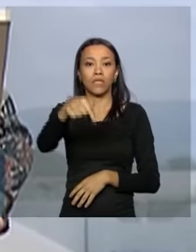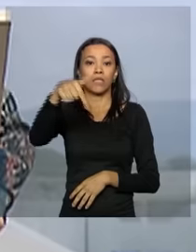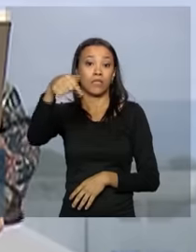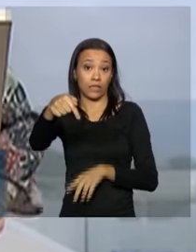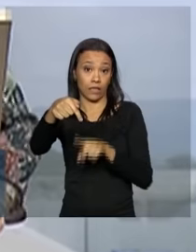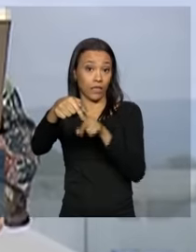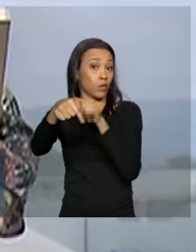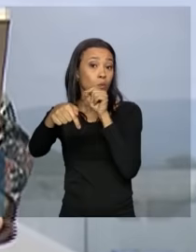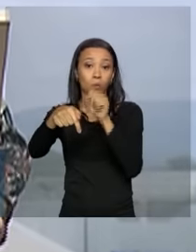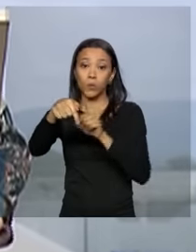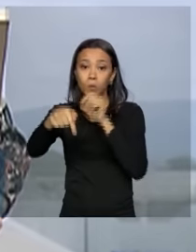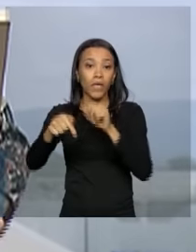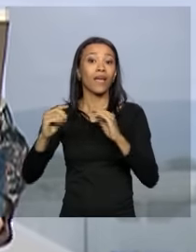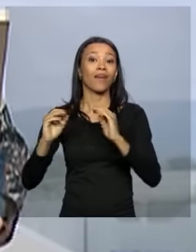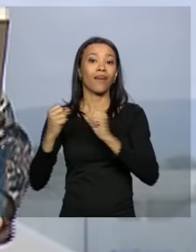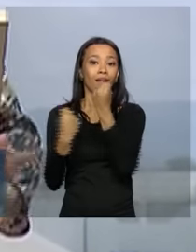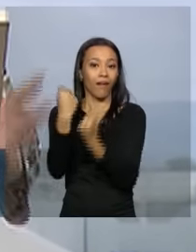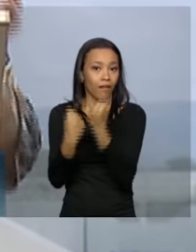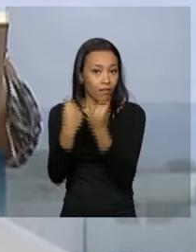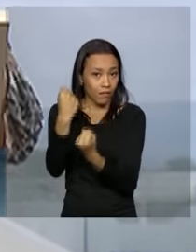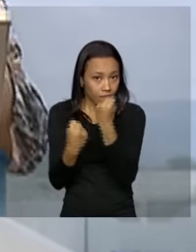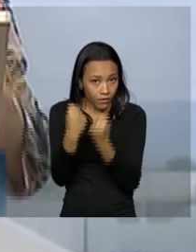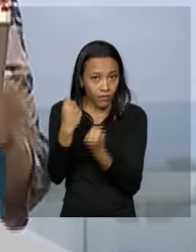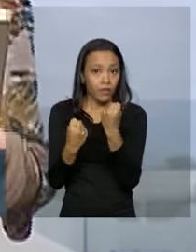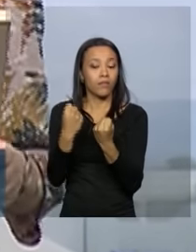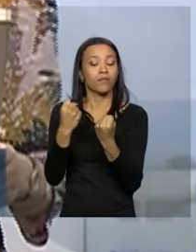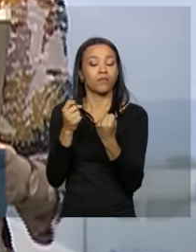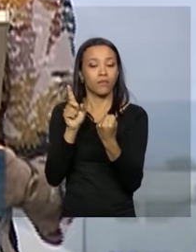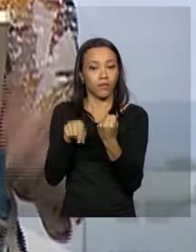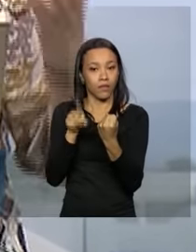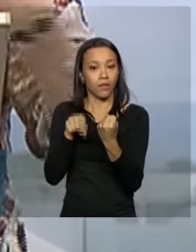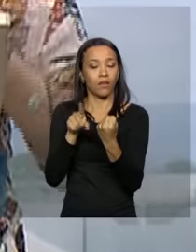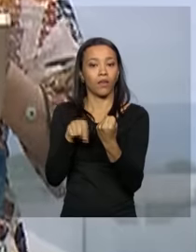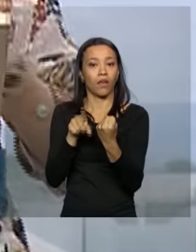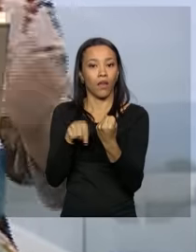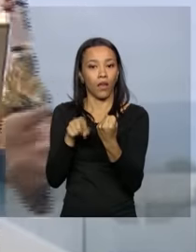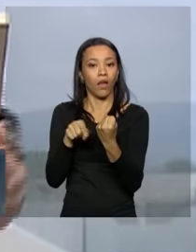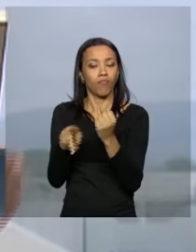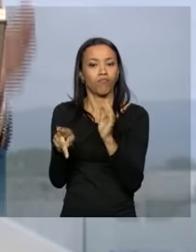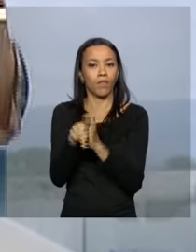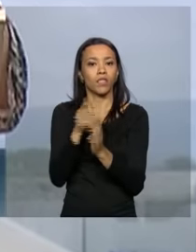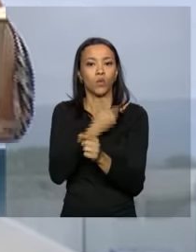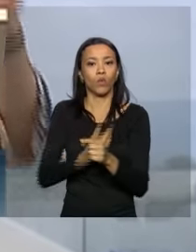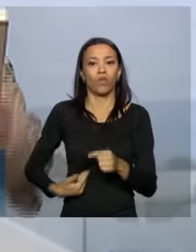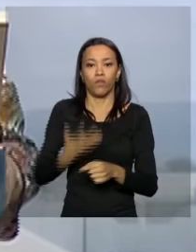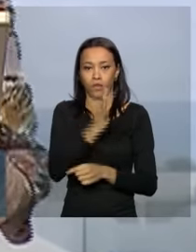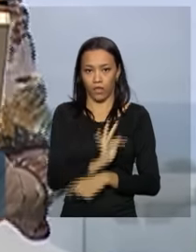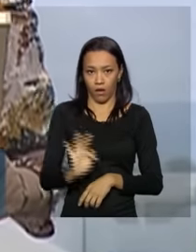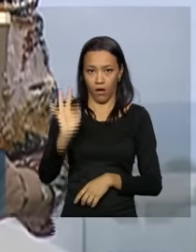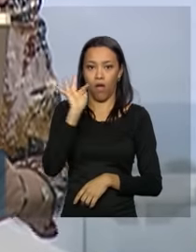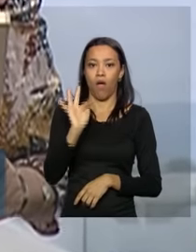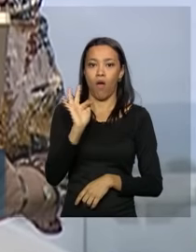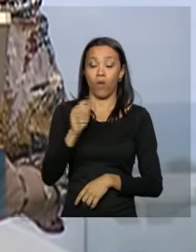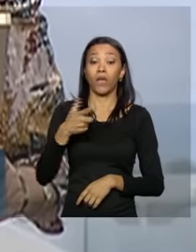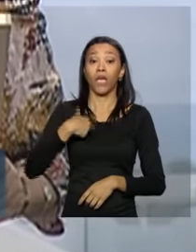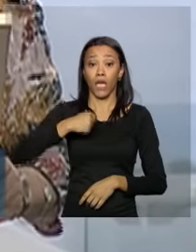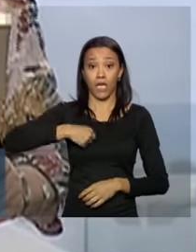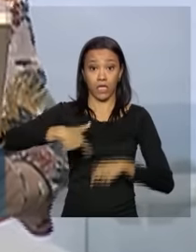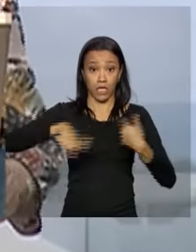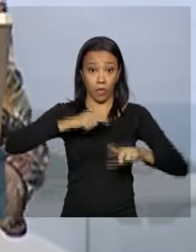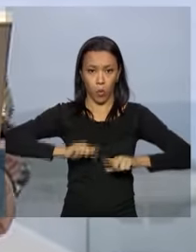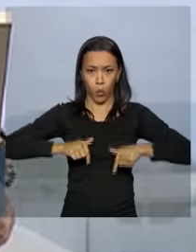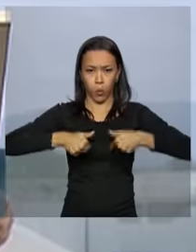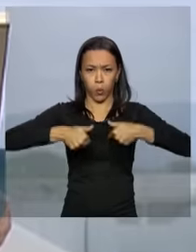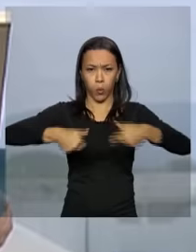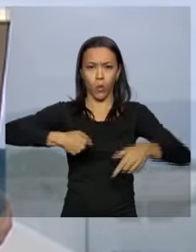177 carros que são controlados, são do governo federal, controlados pelo Exército